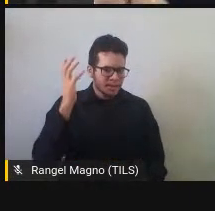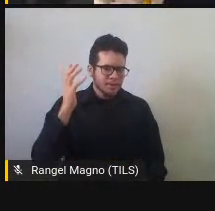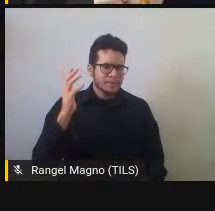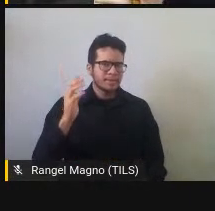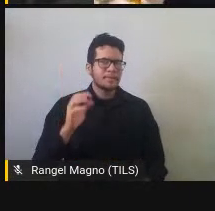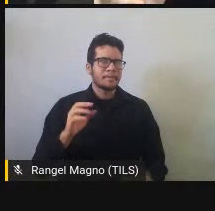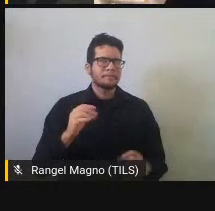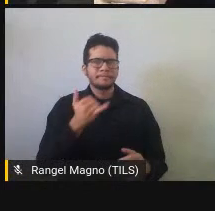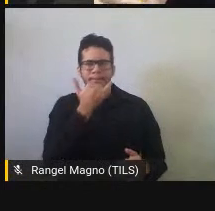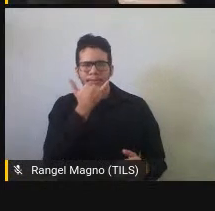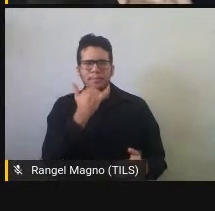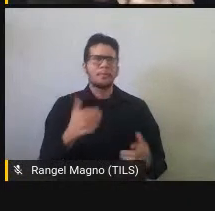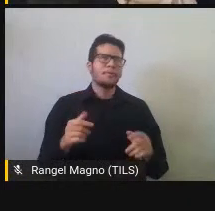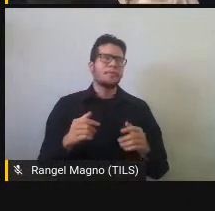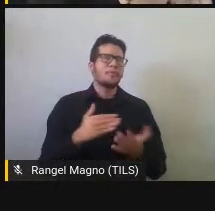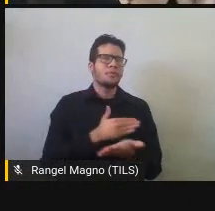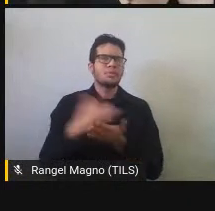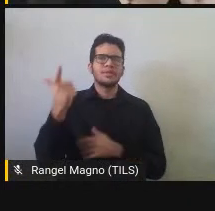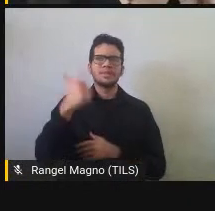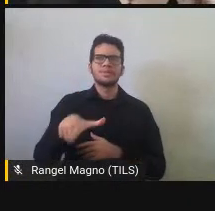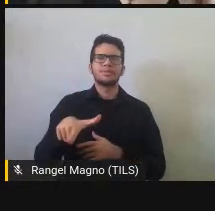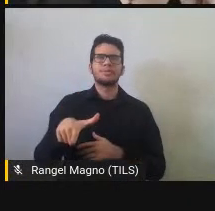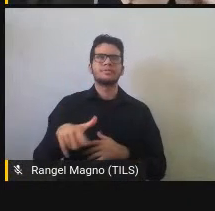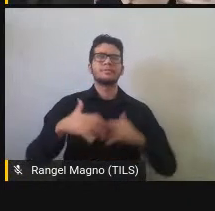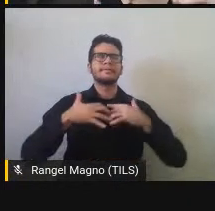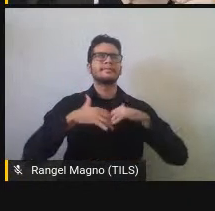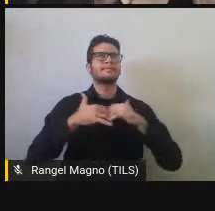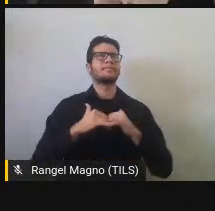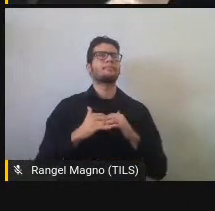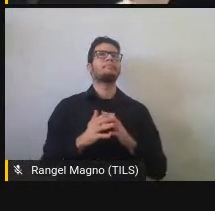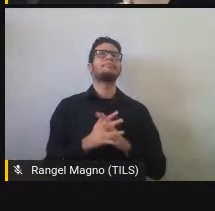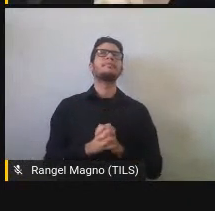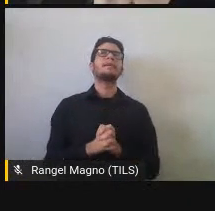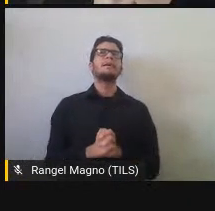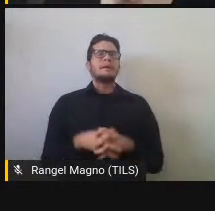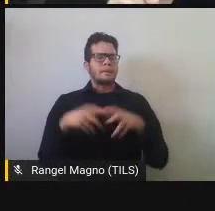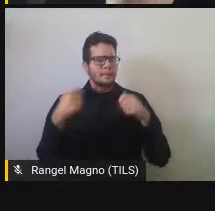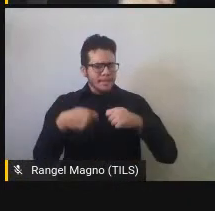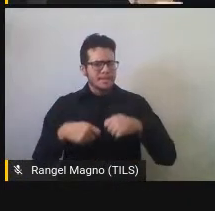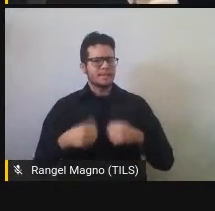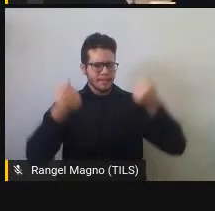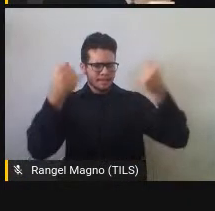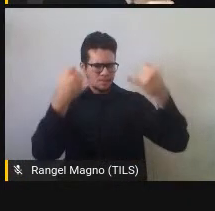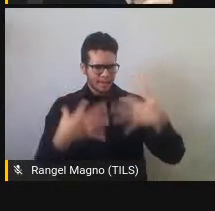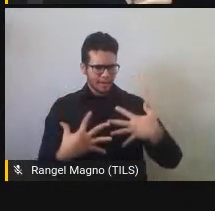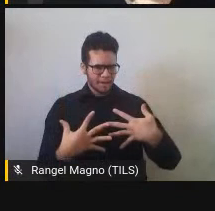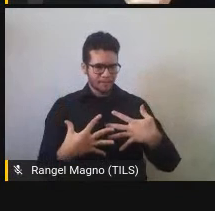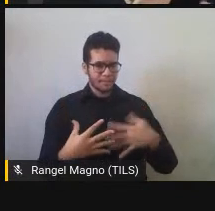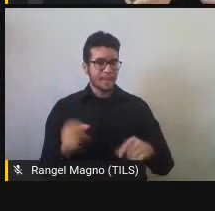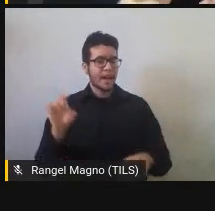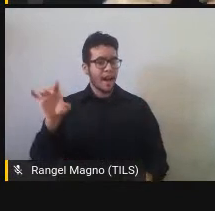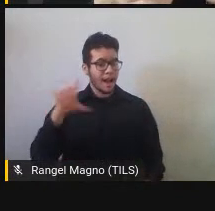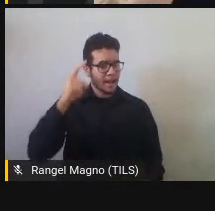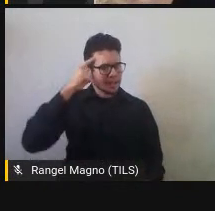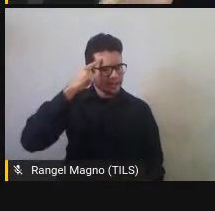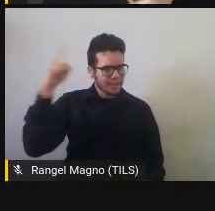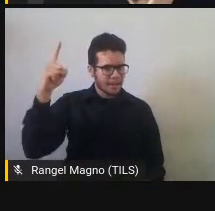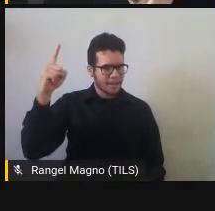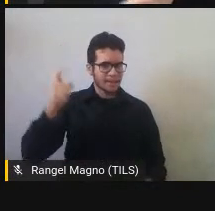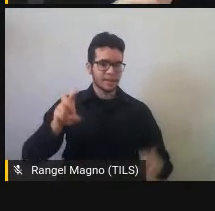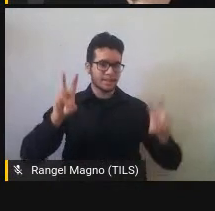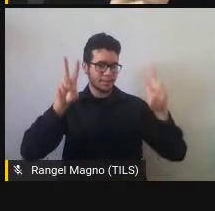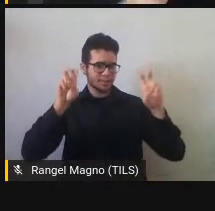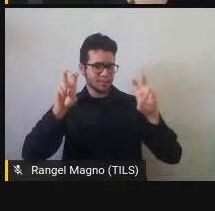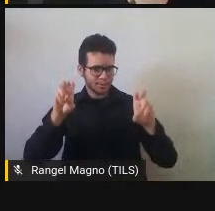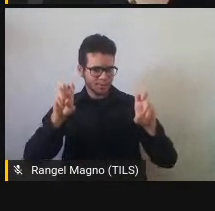recomeçar é preciso considerar um aspecto importante que o fato que determinada hipótese a respeito da